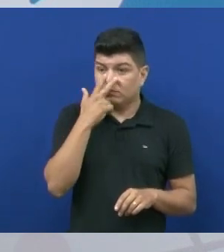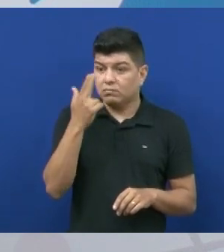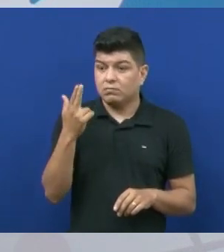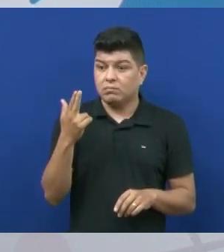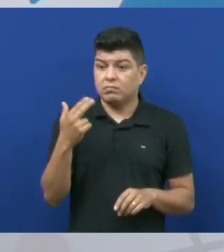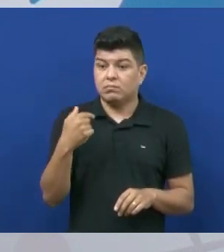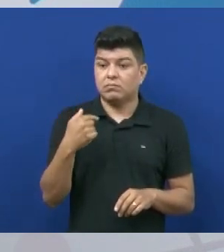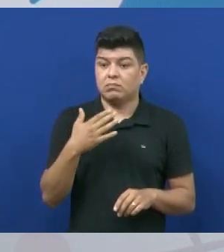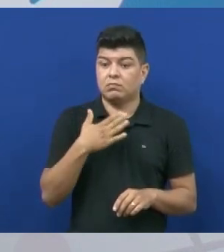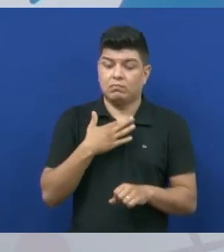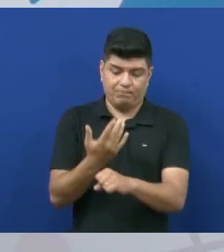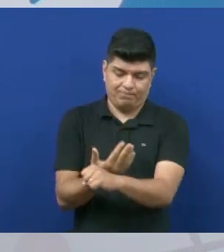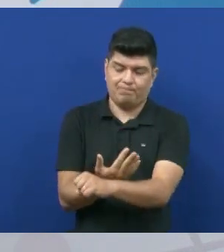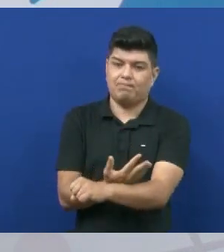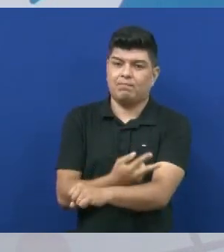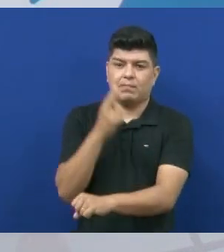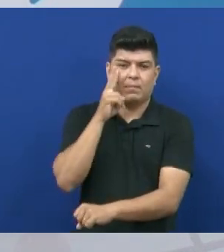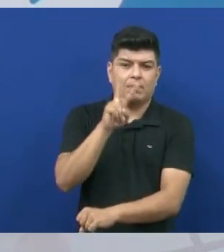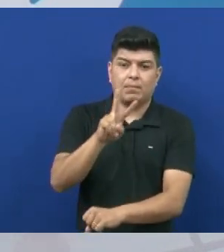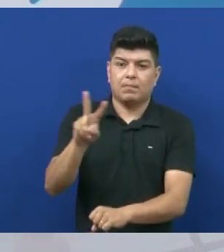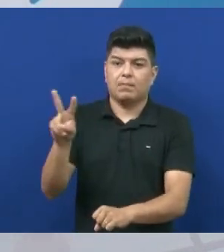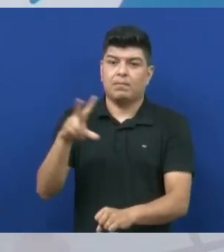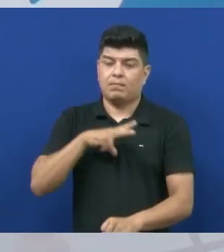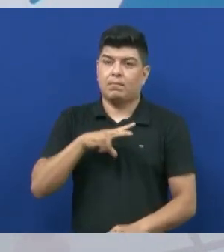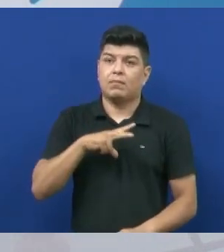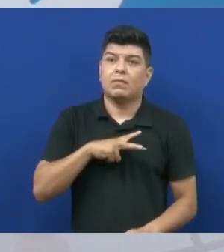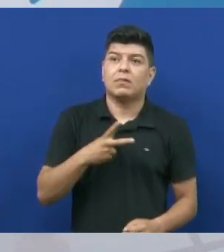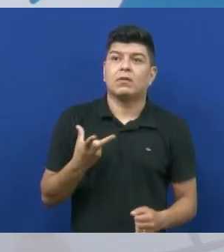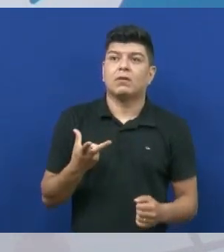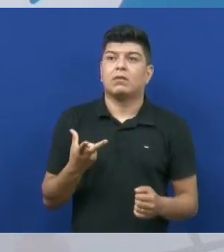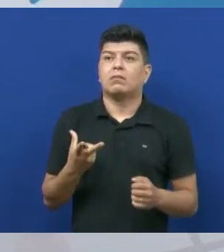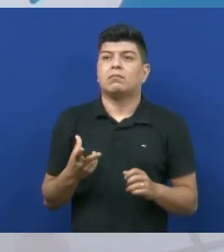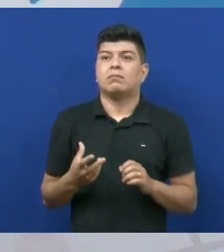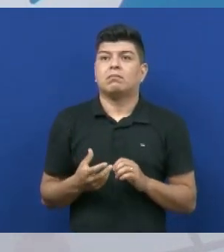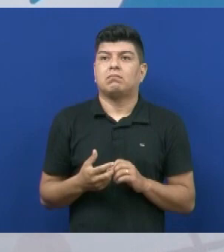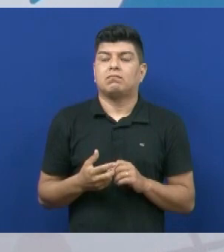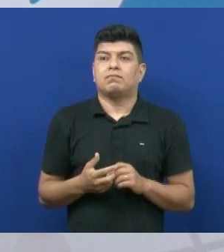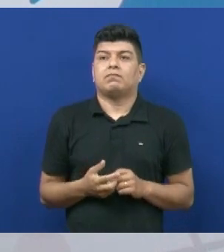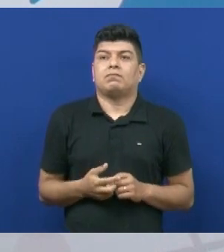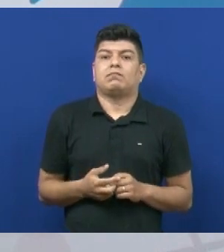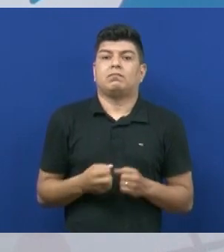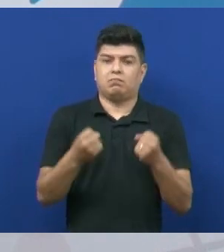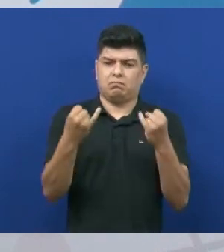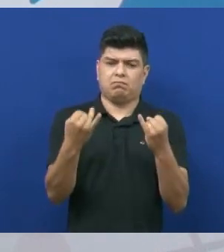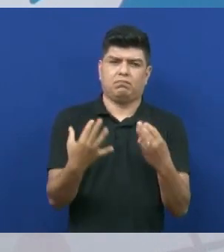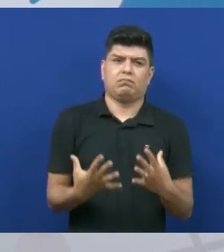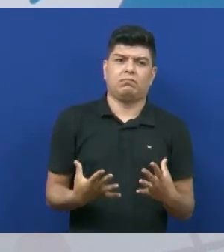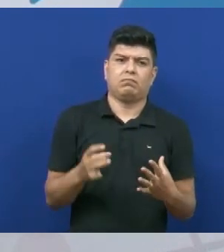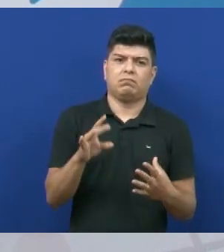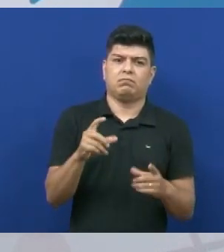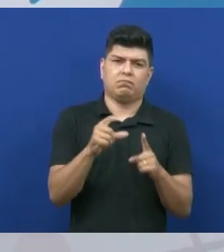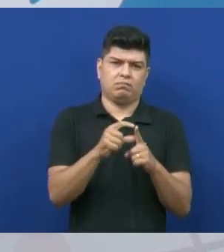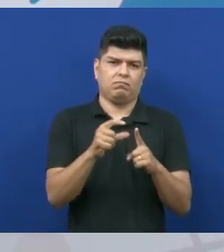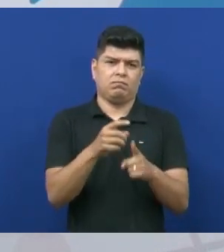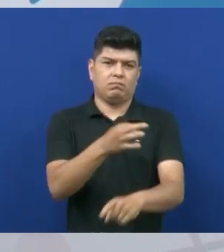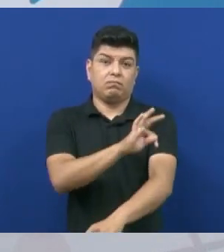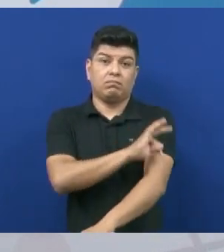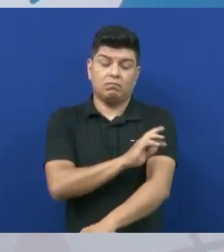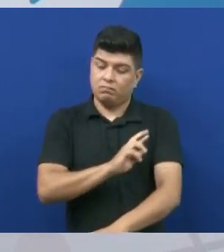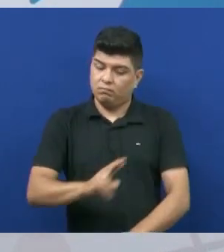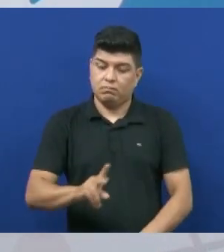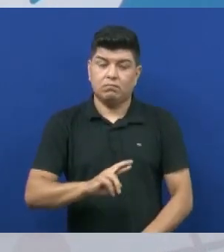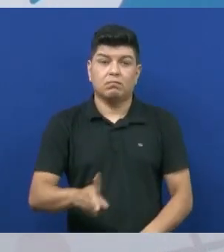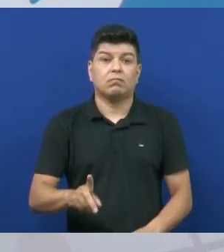sujeito às minhas emoções, à minha visão em particular. Então, não estaria descrevendo apenas com palavras técnicas,